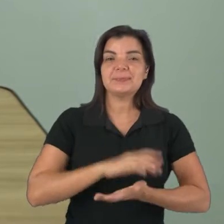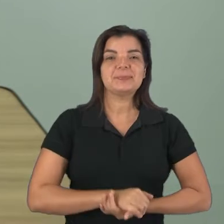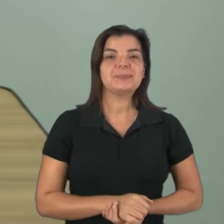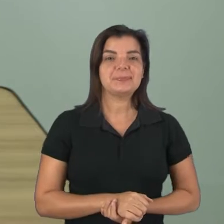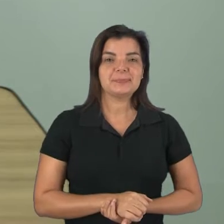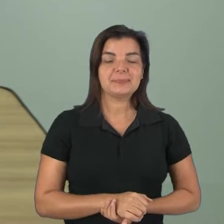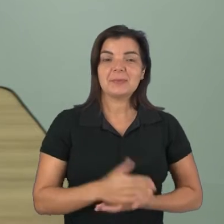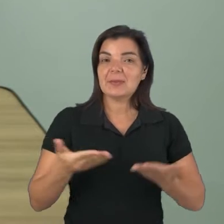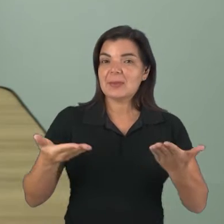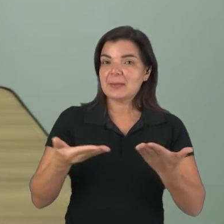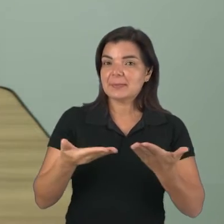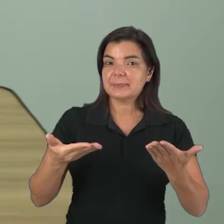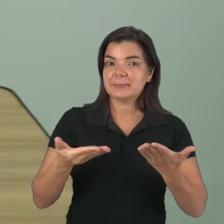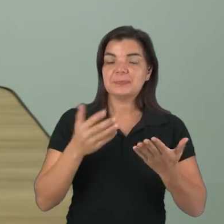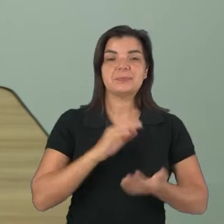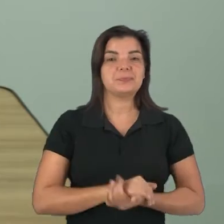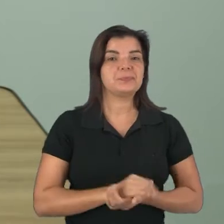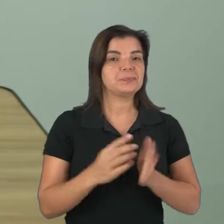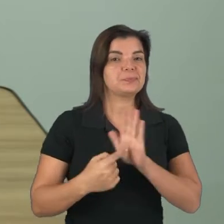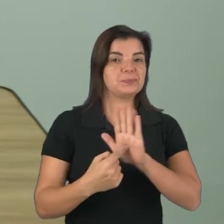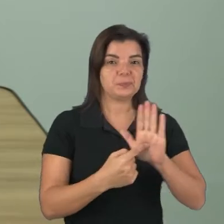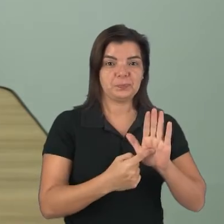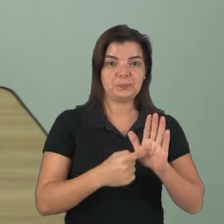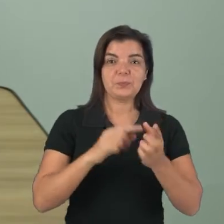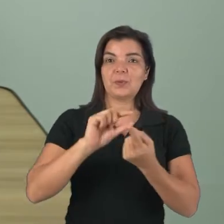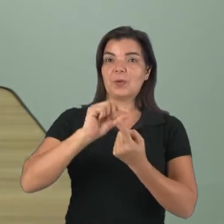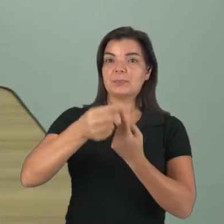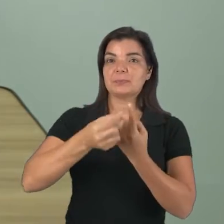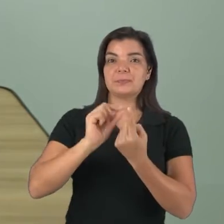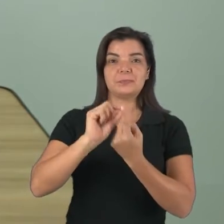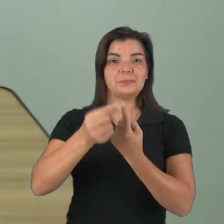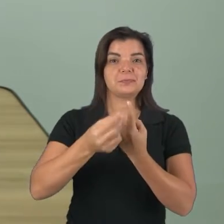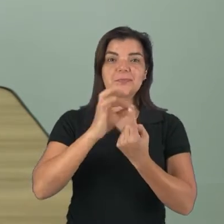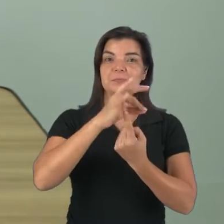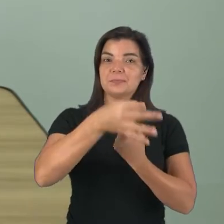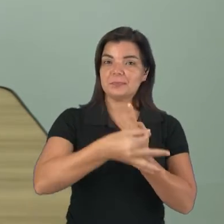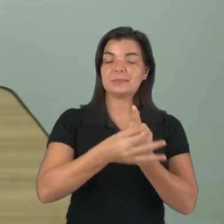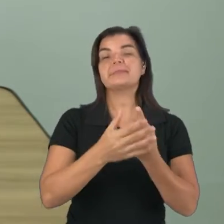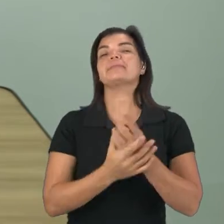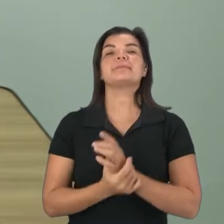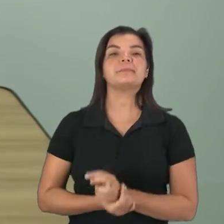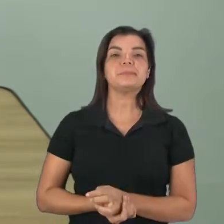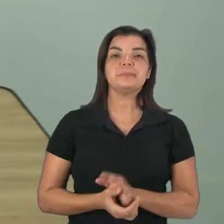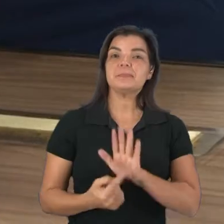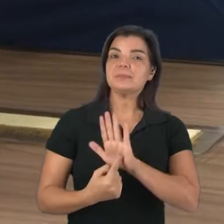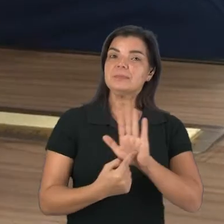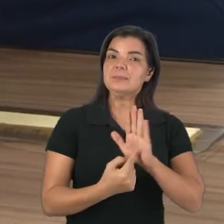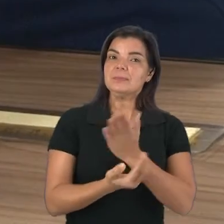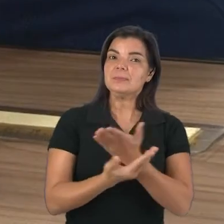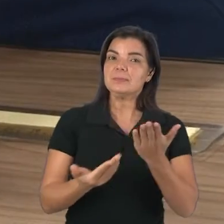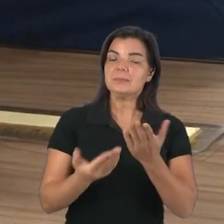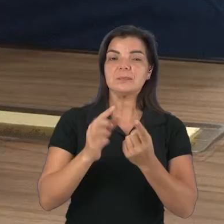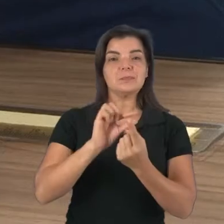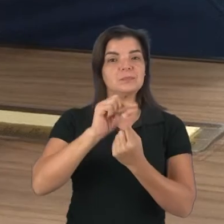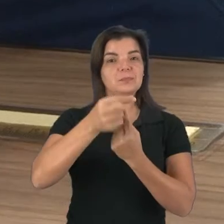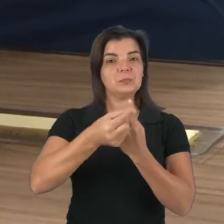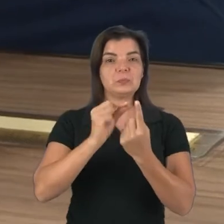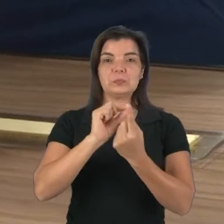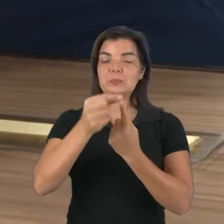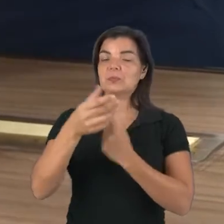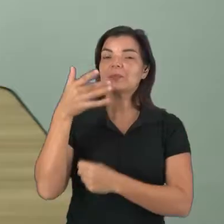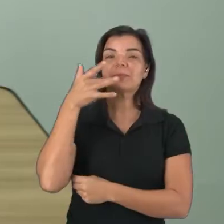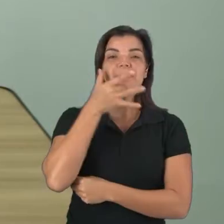então agora deixa eu mostrar a banana para vocês uma mesmo tá aqui banana